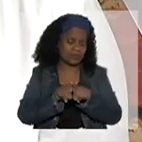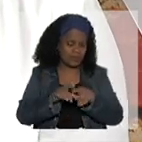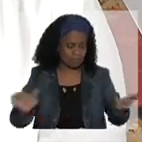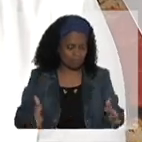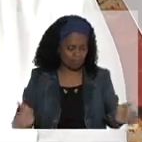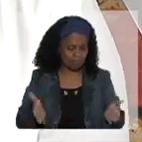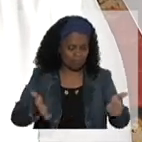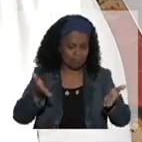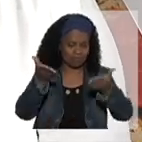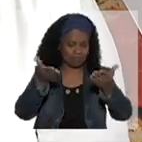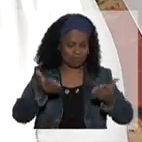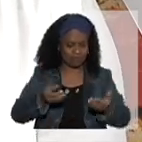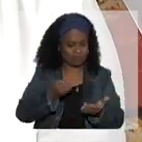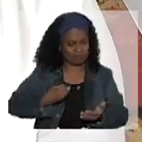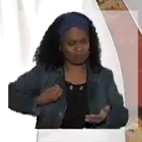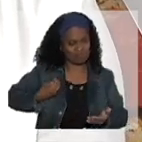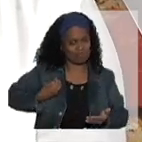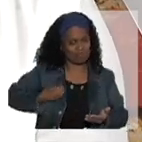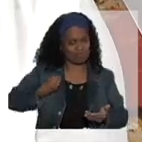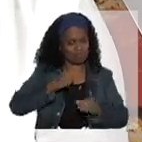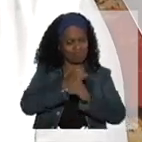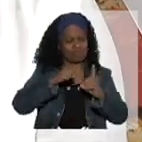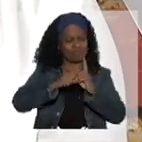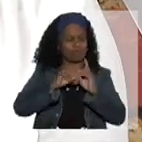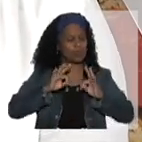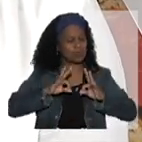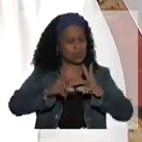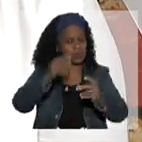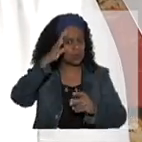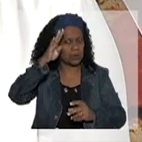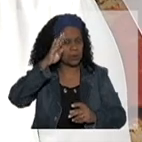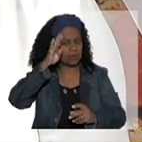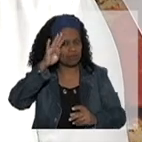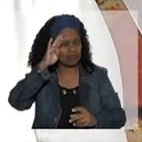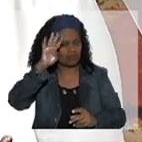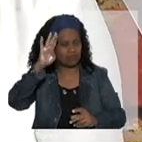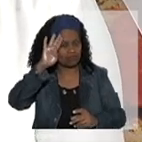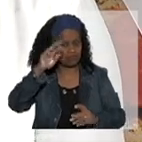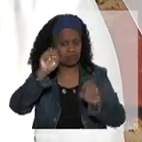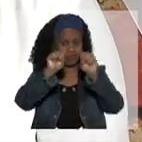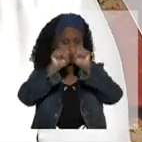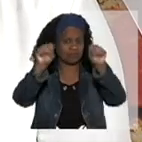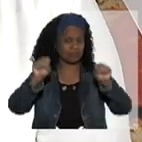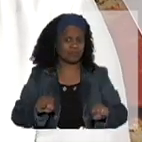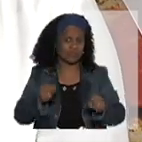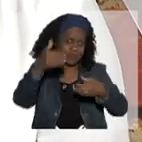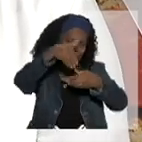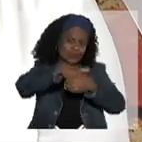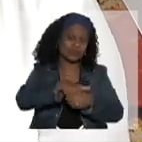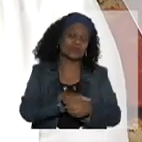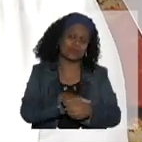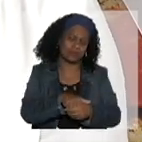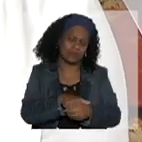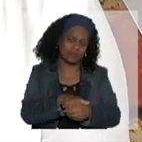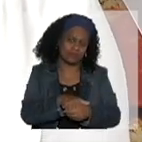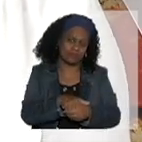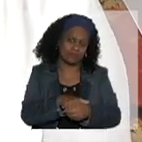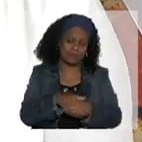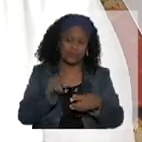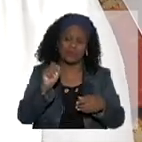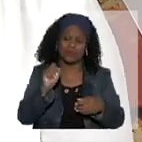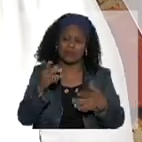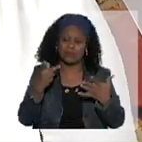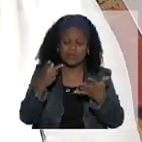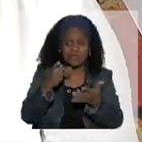atividades que estimulem a participação cidadã toda essa reflexão até mesmo sobre esse sistema em que a gente está inserido que é o capitalismo